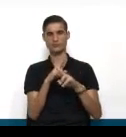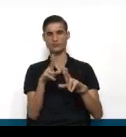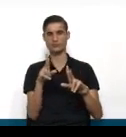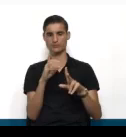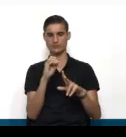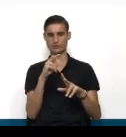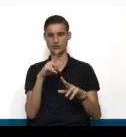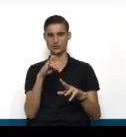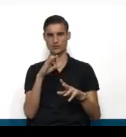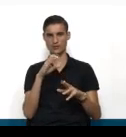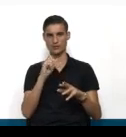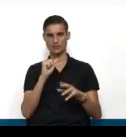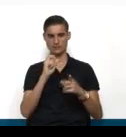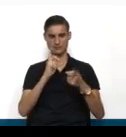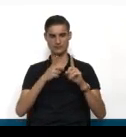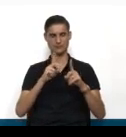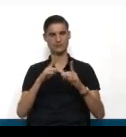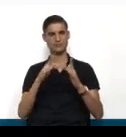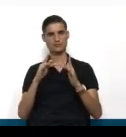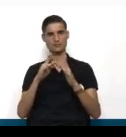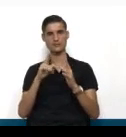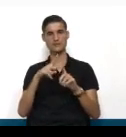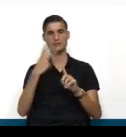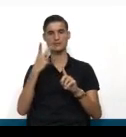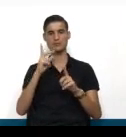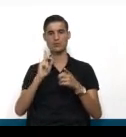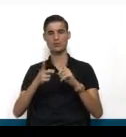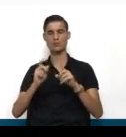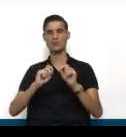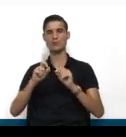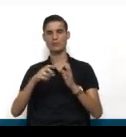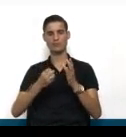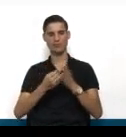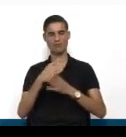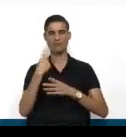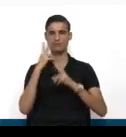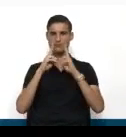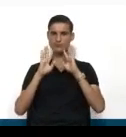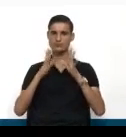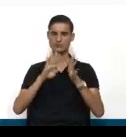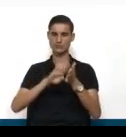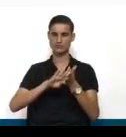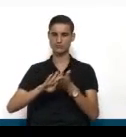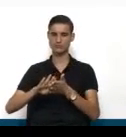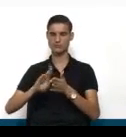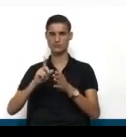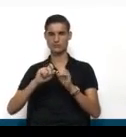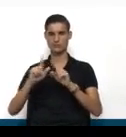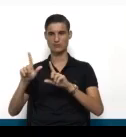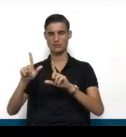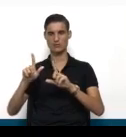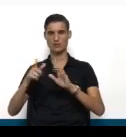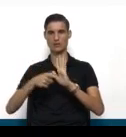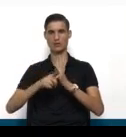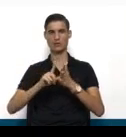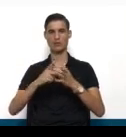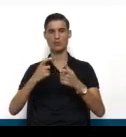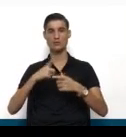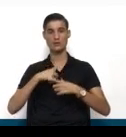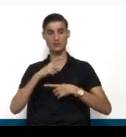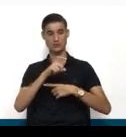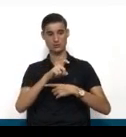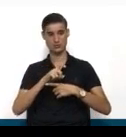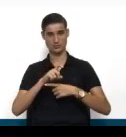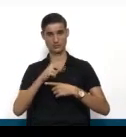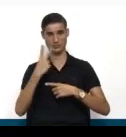diferenciais ordinárias de segunda ordem, que é a composição que nós acabamos de isolar no slide anterior, onde eu tenho